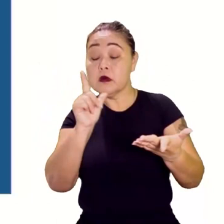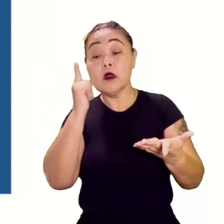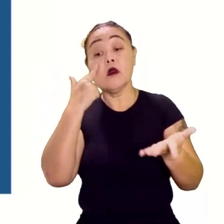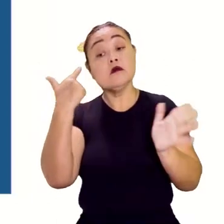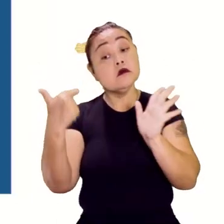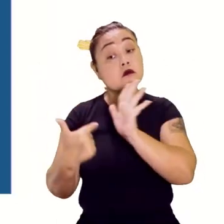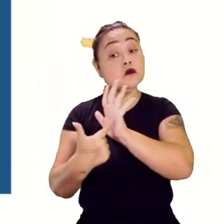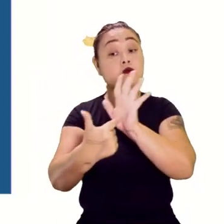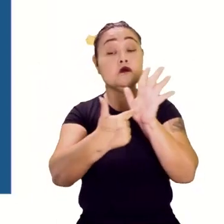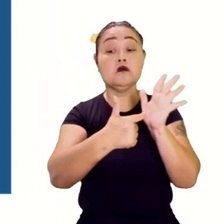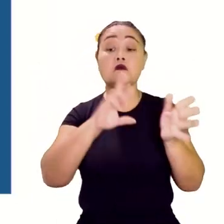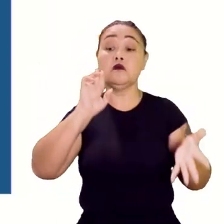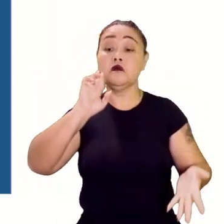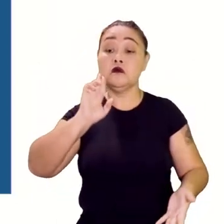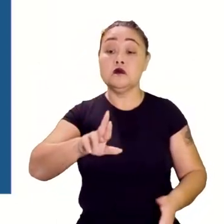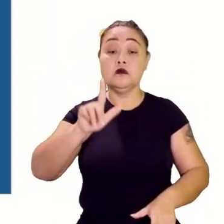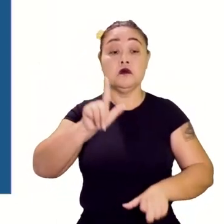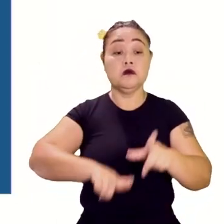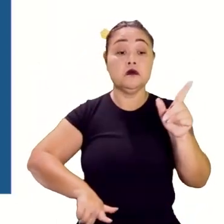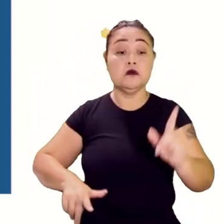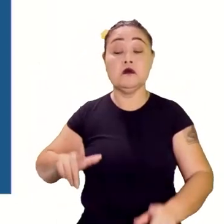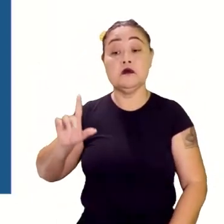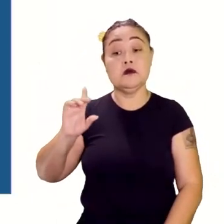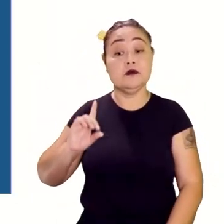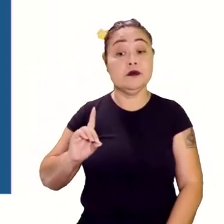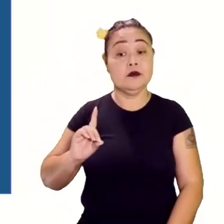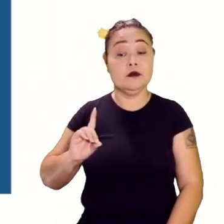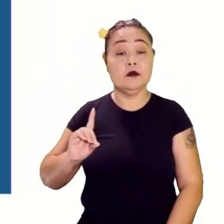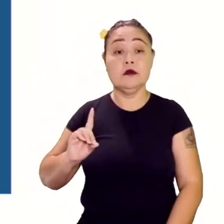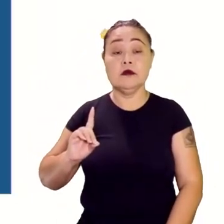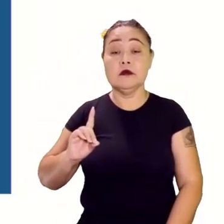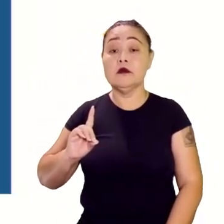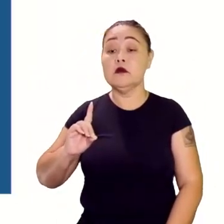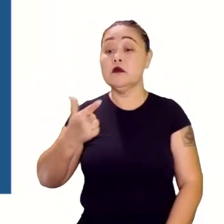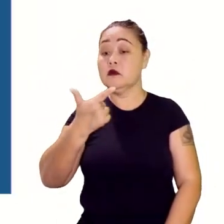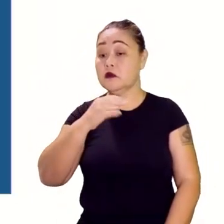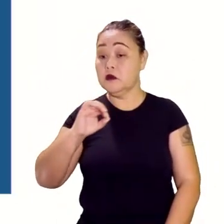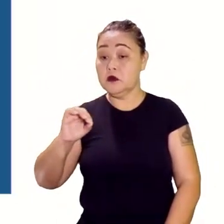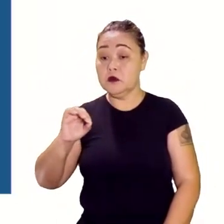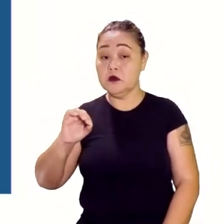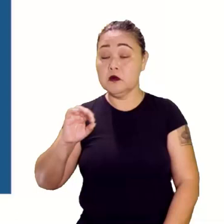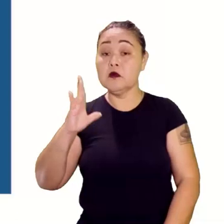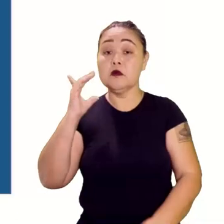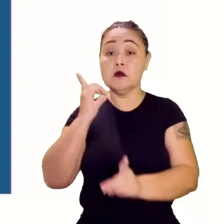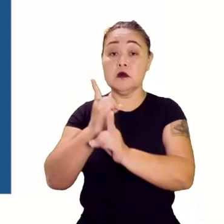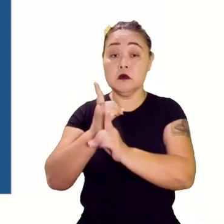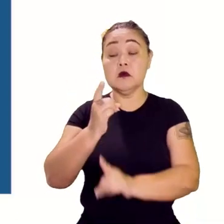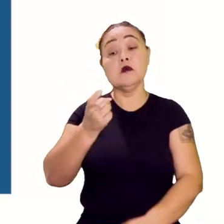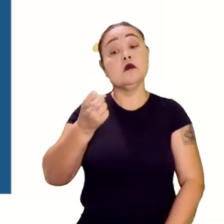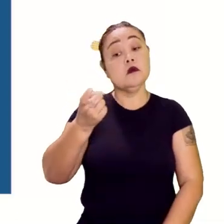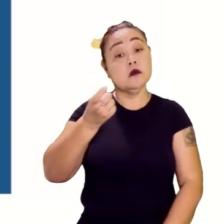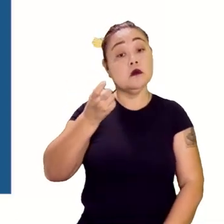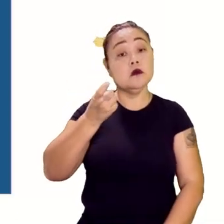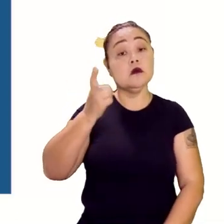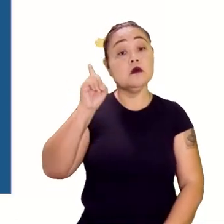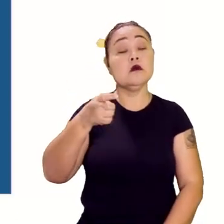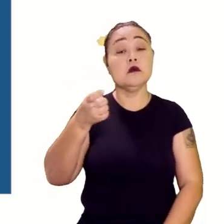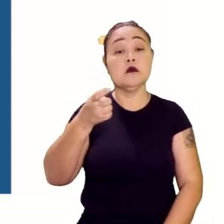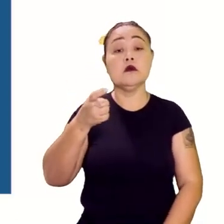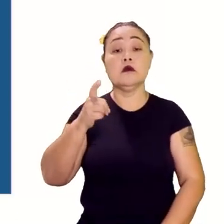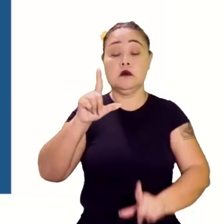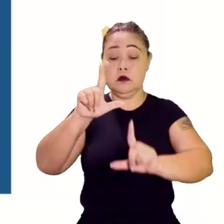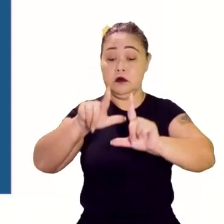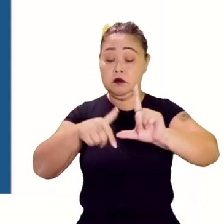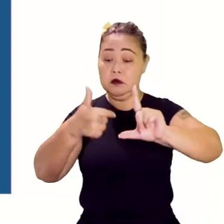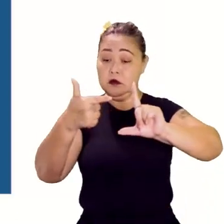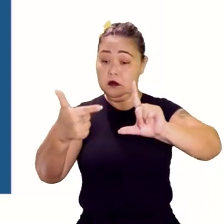para vocês que o resultado é a letra D. Vamos 200. Lá. Vamos achar o valor de x primeiro, né? Quem é x? X se é